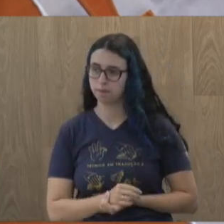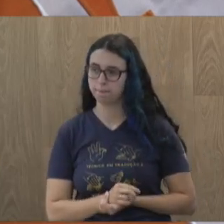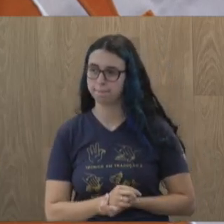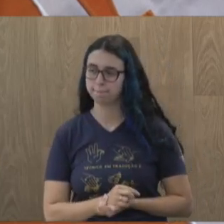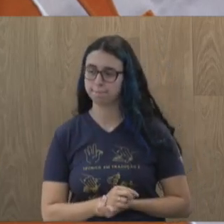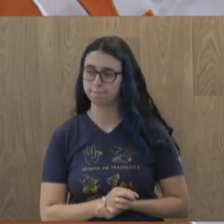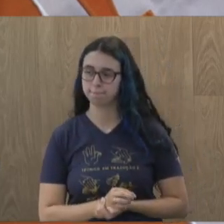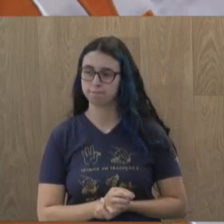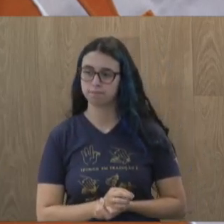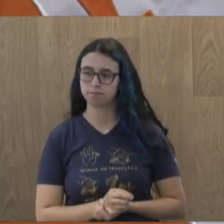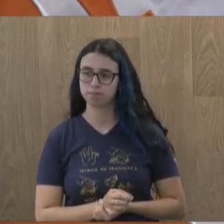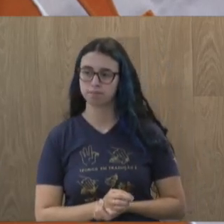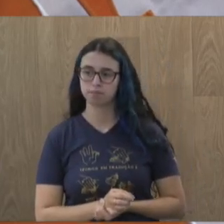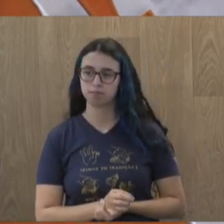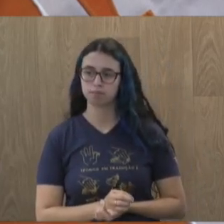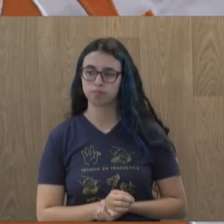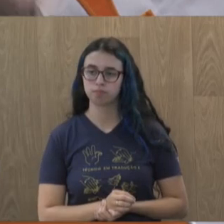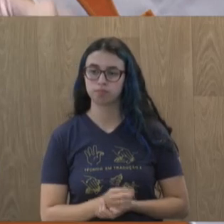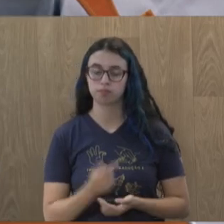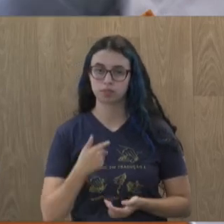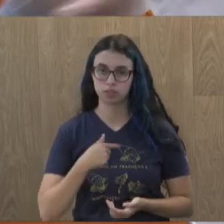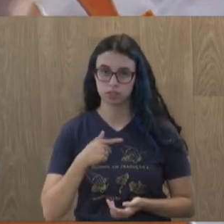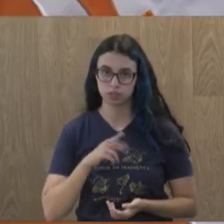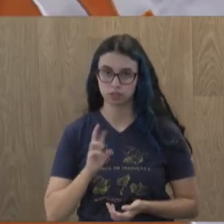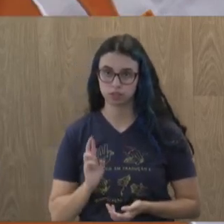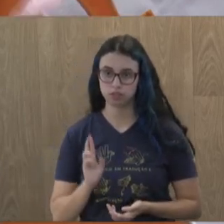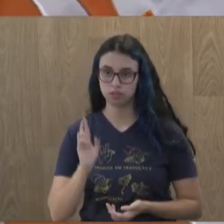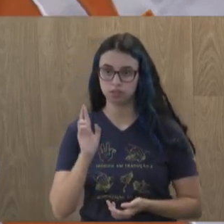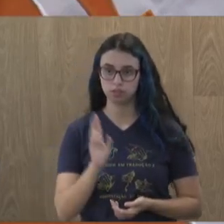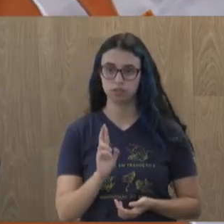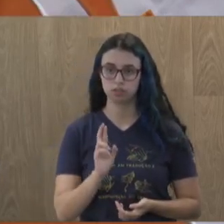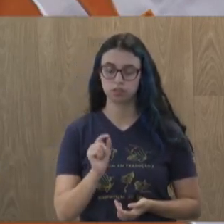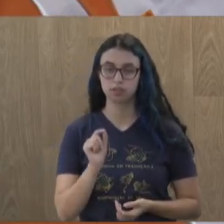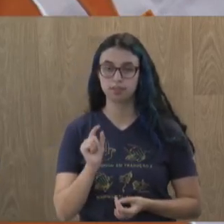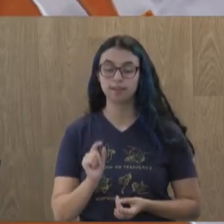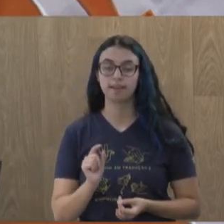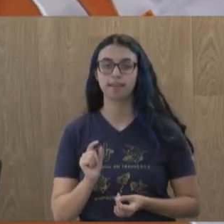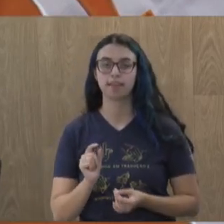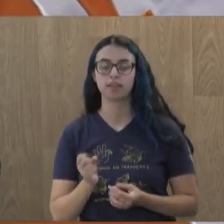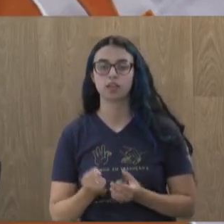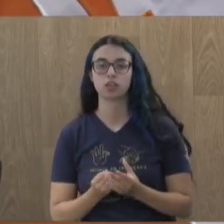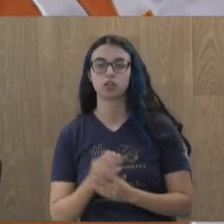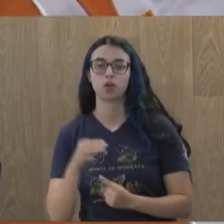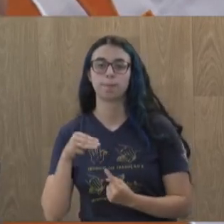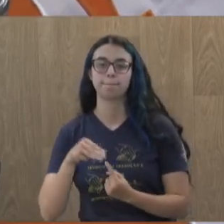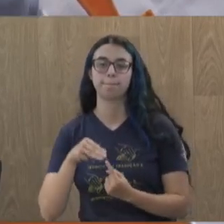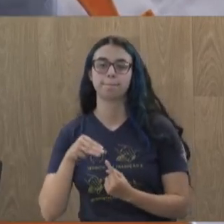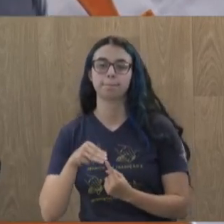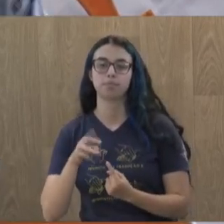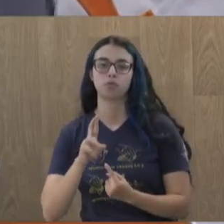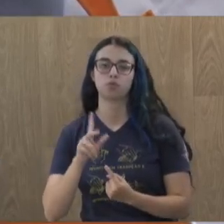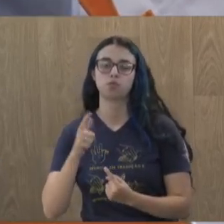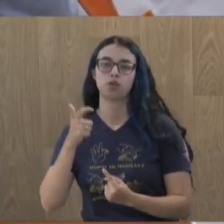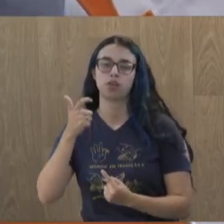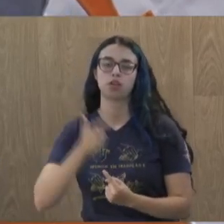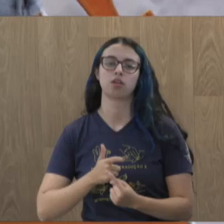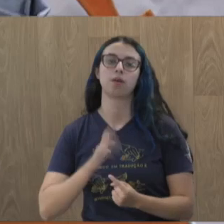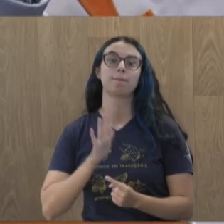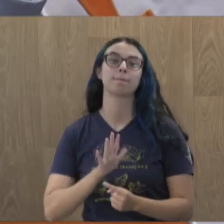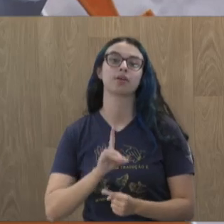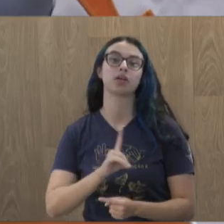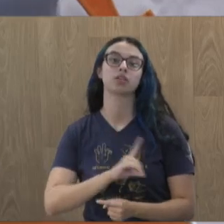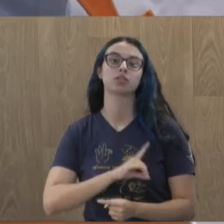foi Divinópolis. Eu sou um representante de Divinópolis, não fui eu. Inclusive, uma empresa de 600